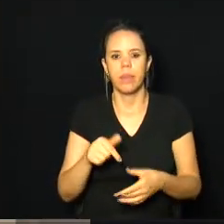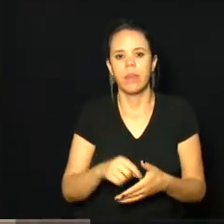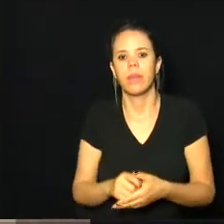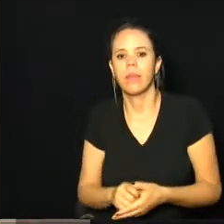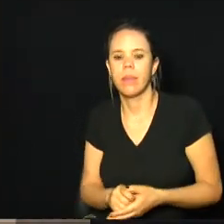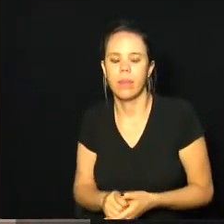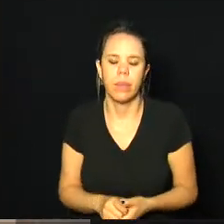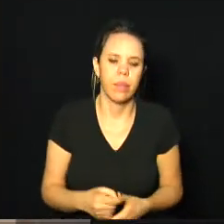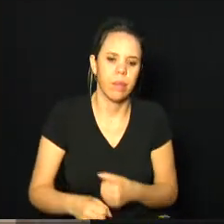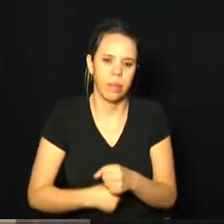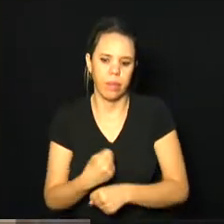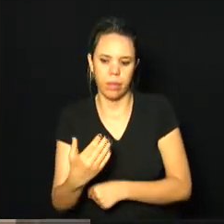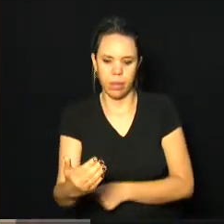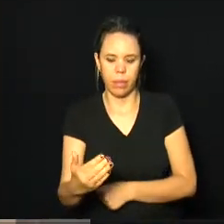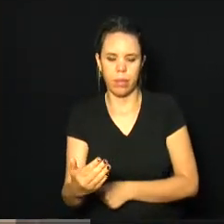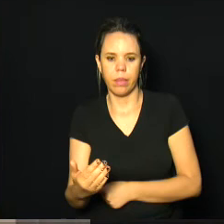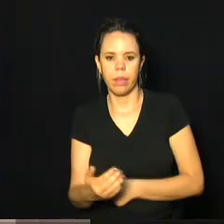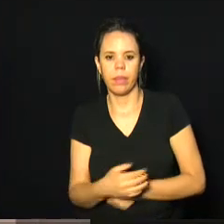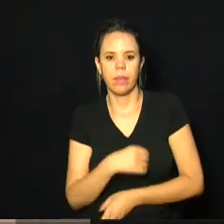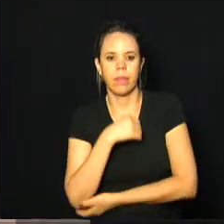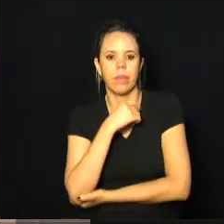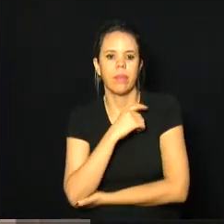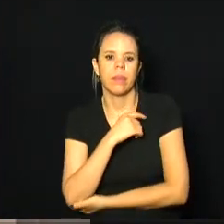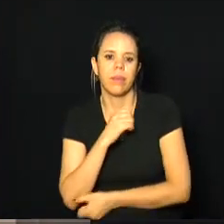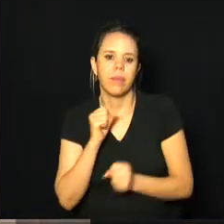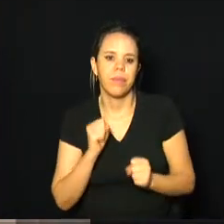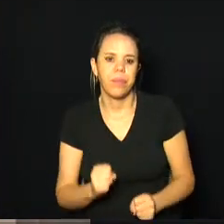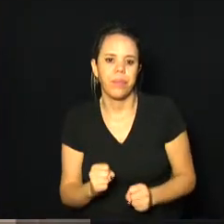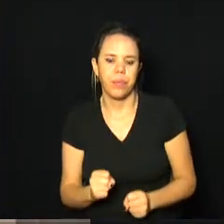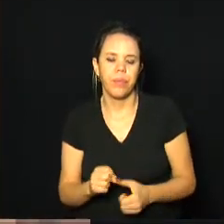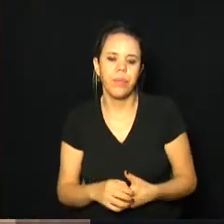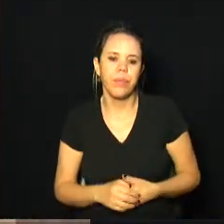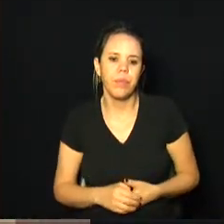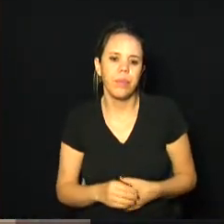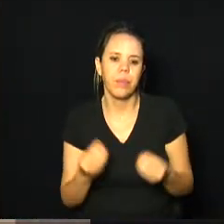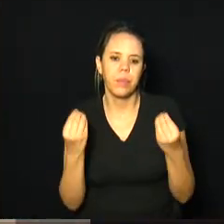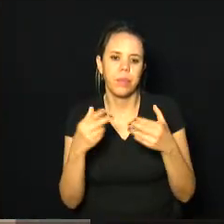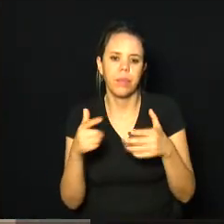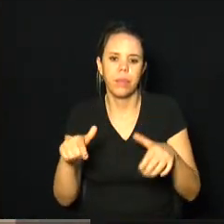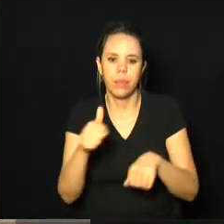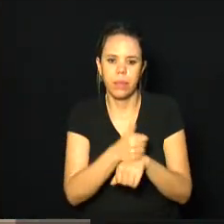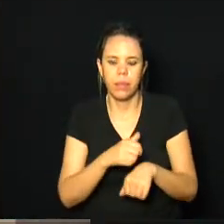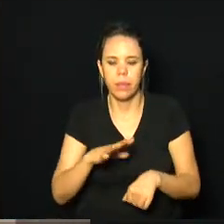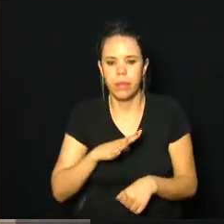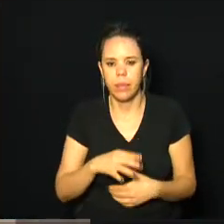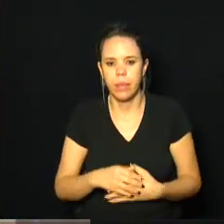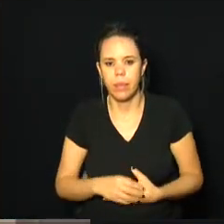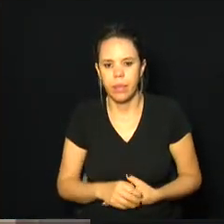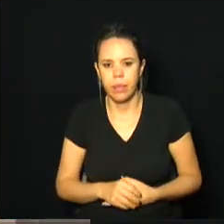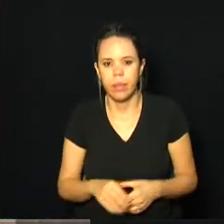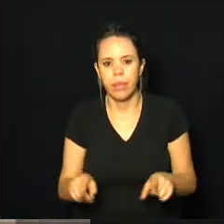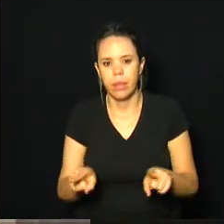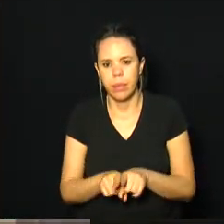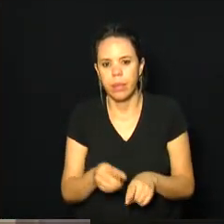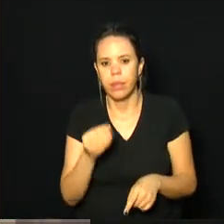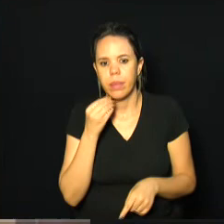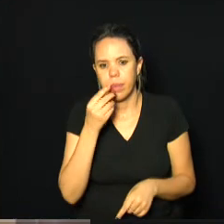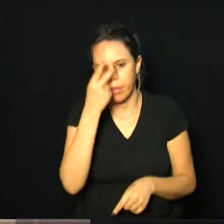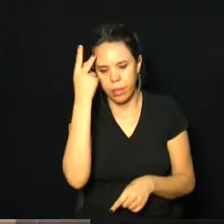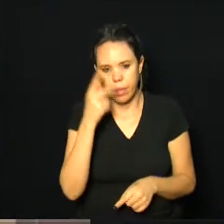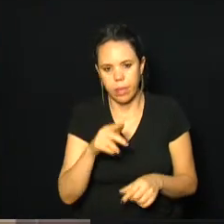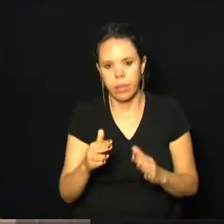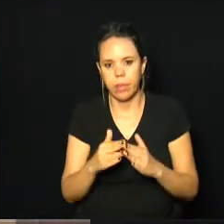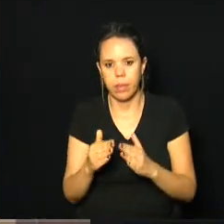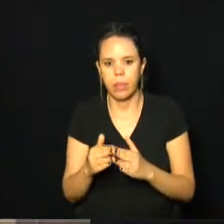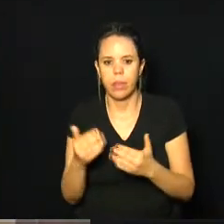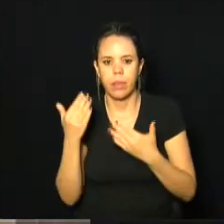seja esse ano, mas o ano que vem, a partir do ano que vem, a gente possa realmente colocar em outras áreas da cidade para também dar oportunidade a outros